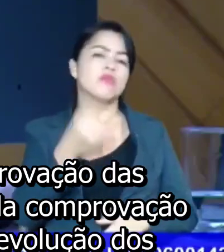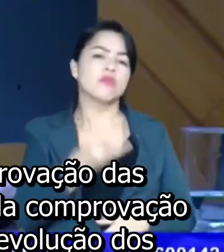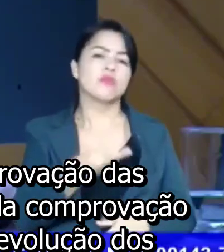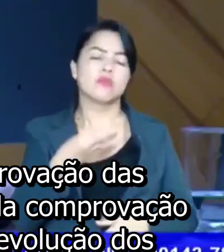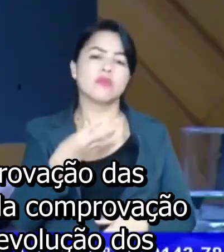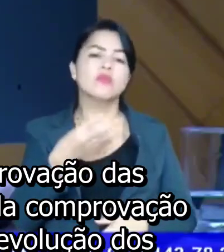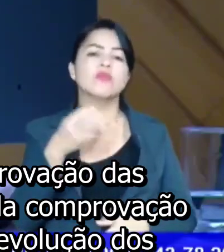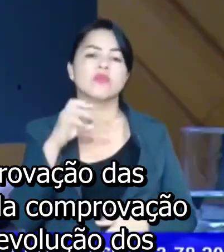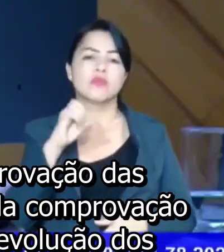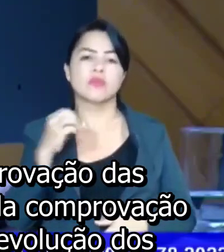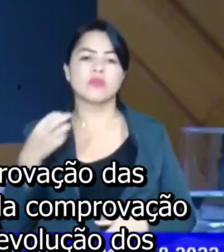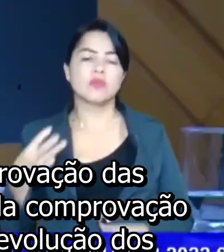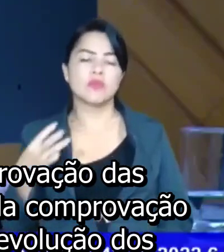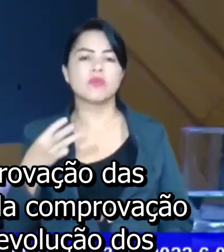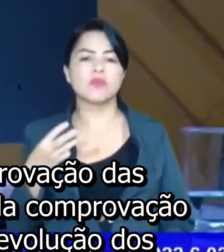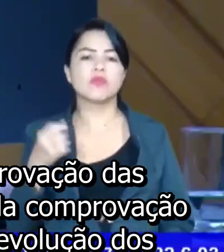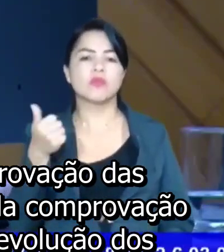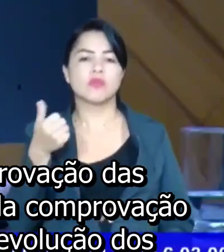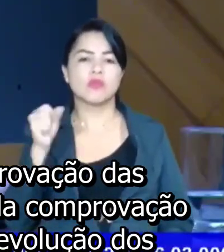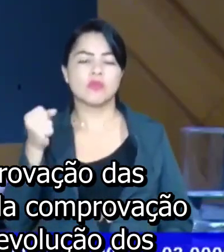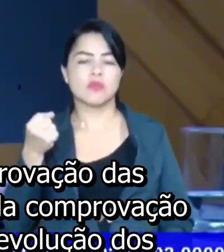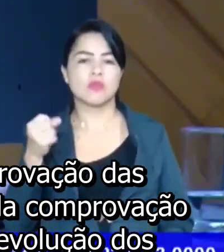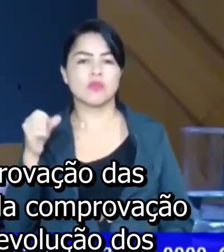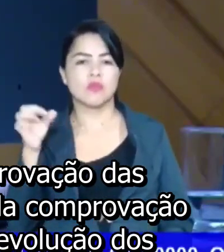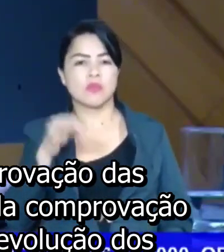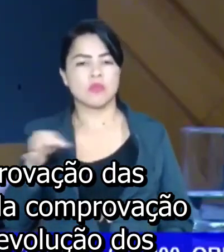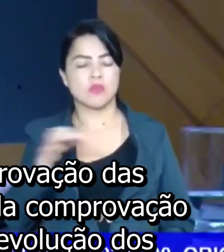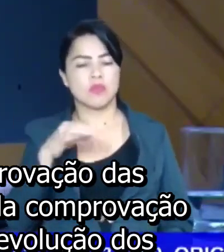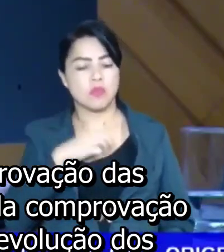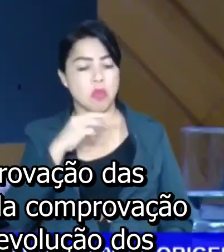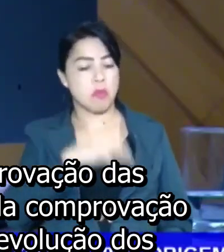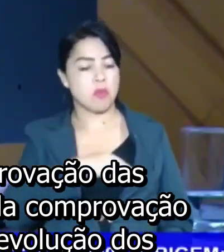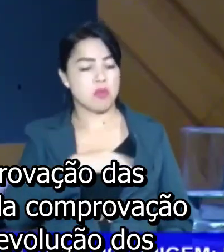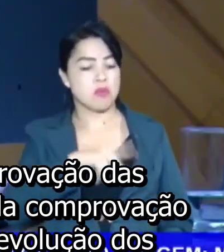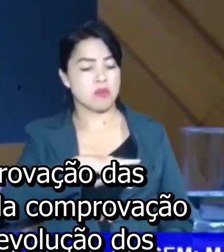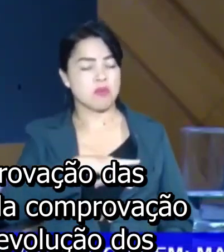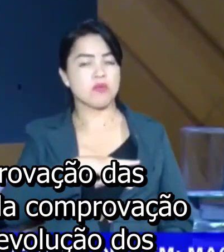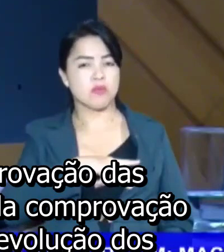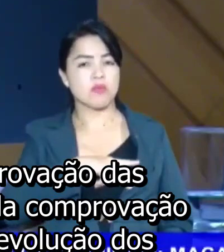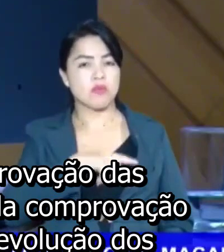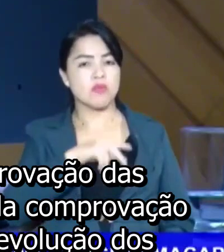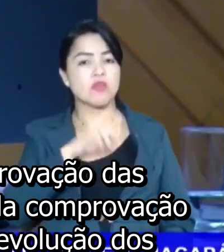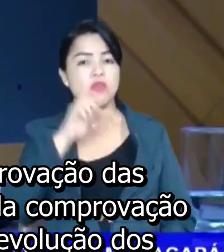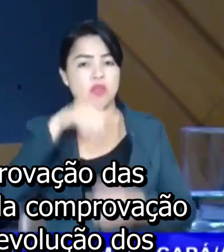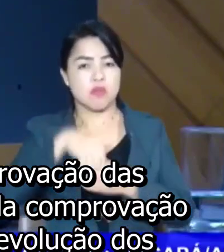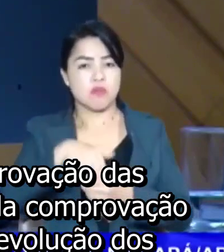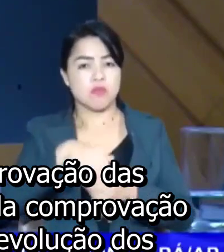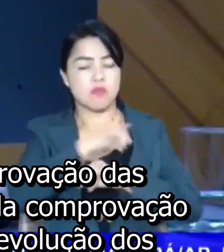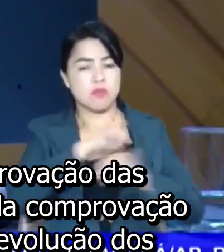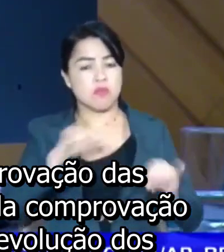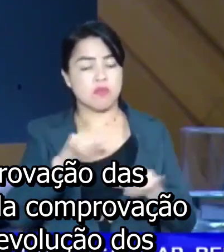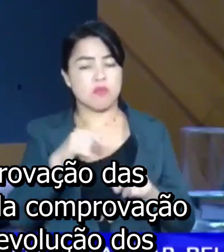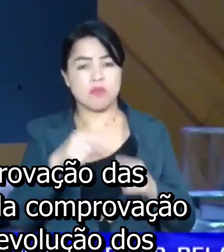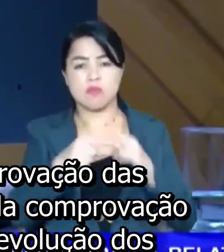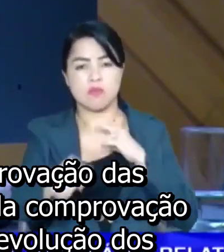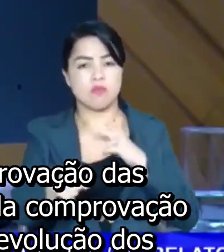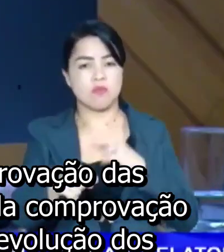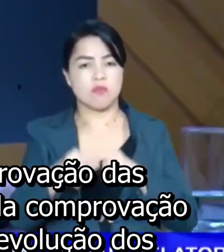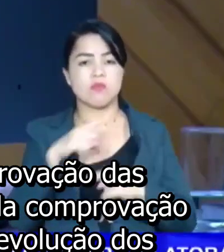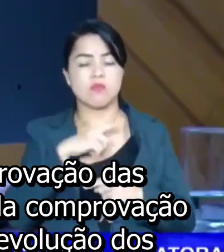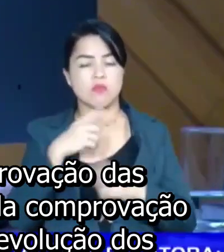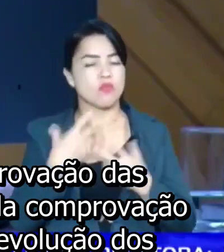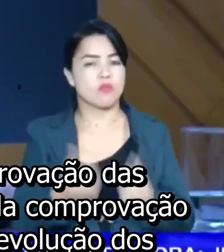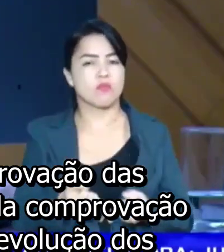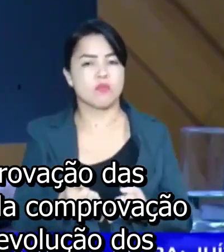35.313,18. O Ministério Público Eleitoral se manifestou pela desaprovação das contas, por entender que o montante utilizado sem a